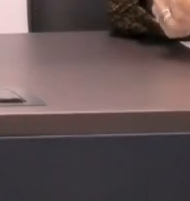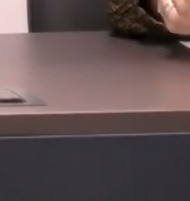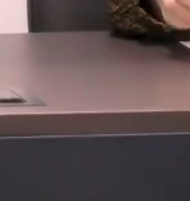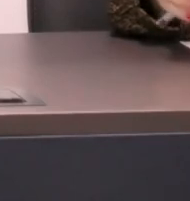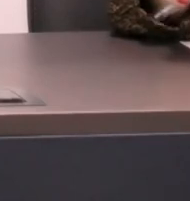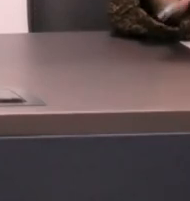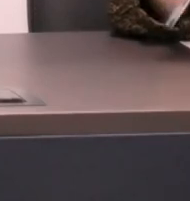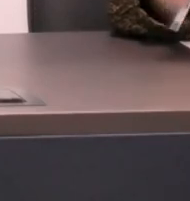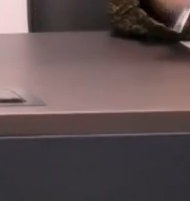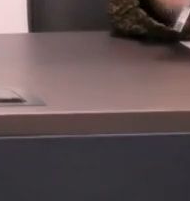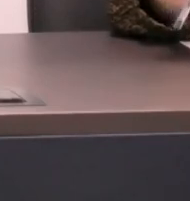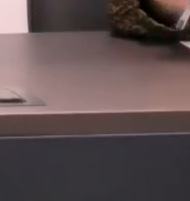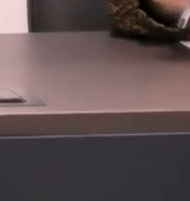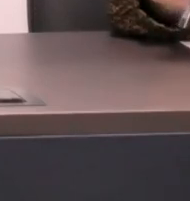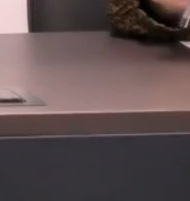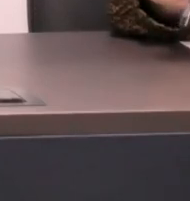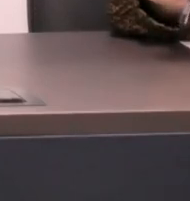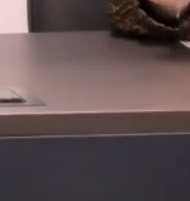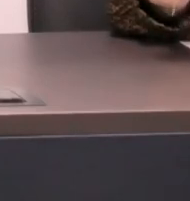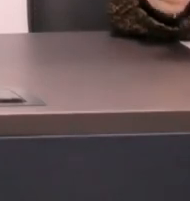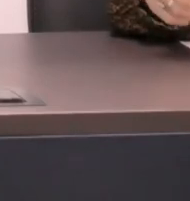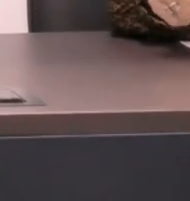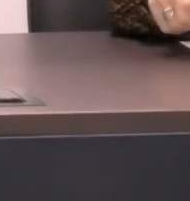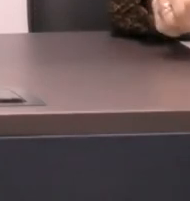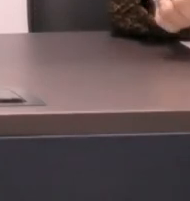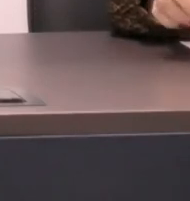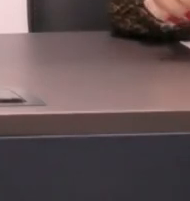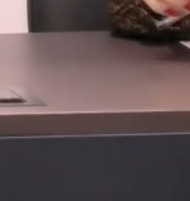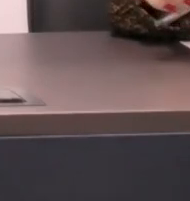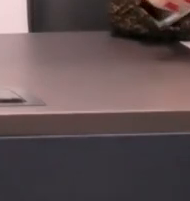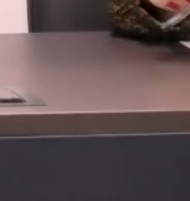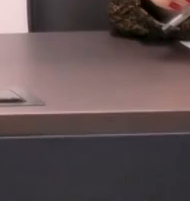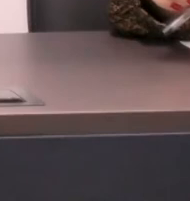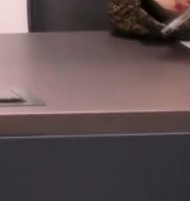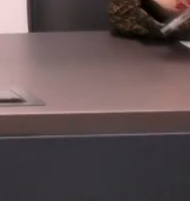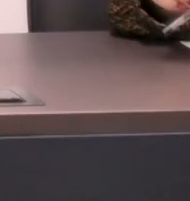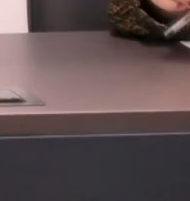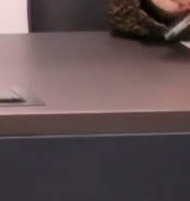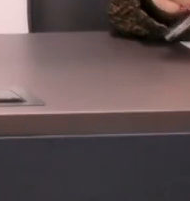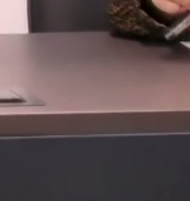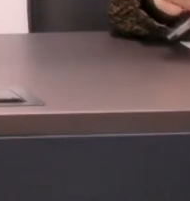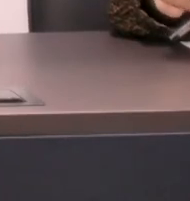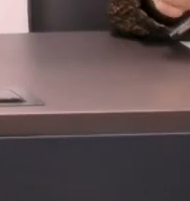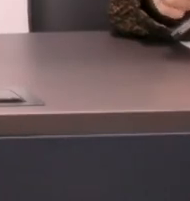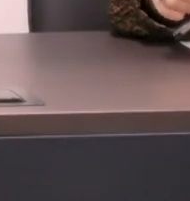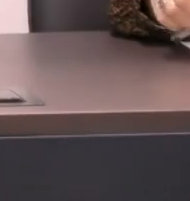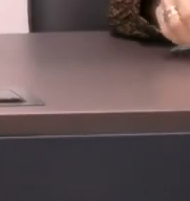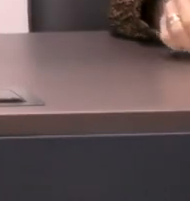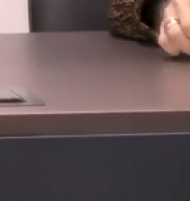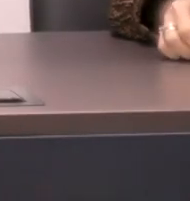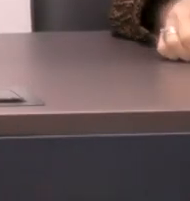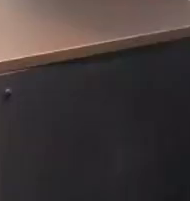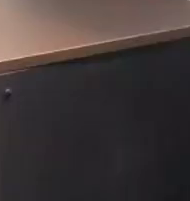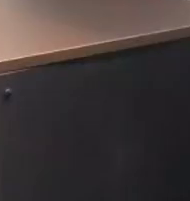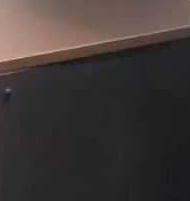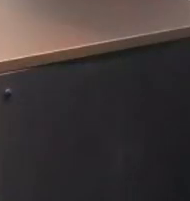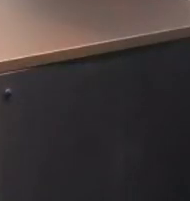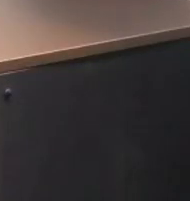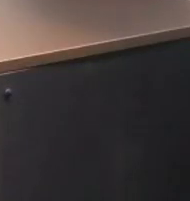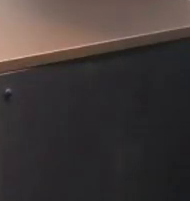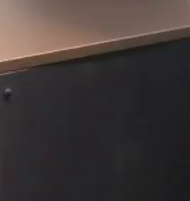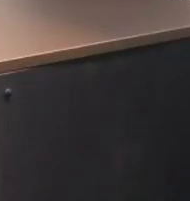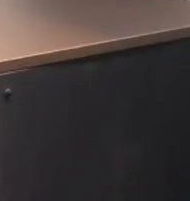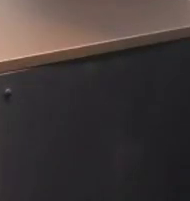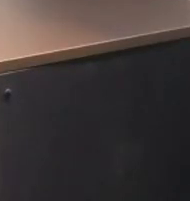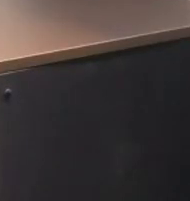secretário de Defesa do Consumidor é Rogério Amorim obrigado boa tarde a todos obrigado e com